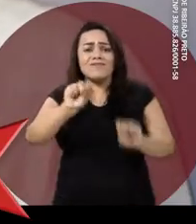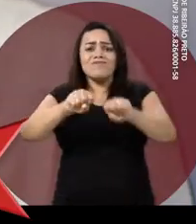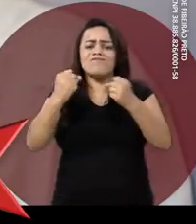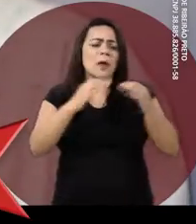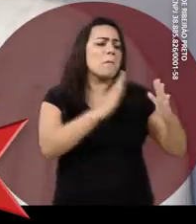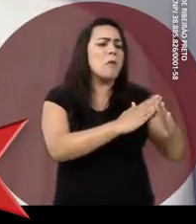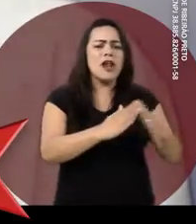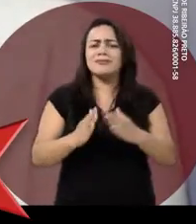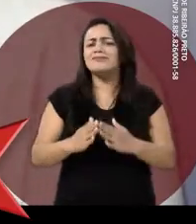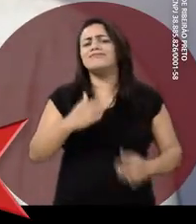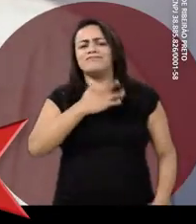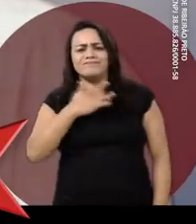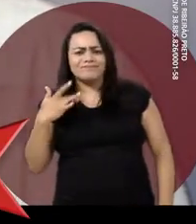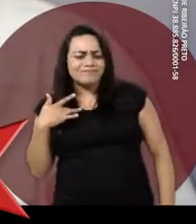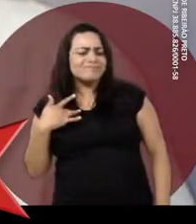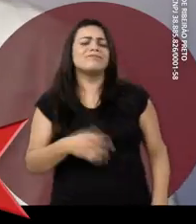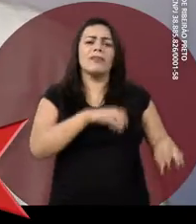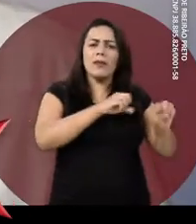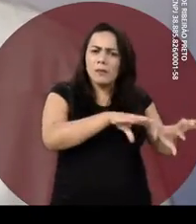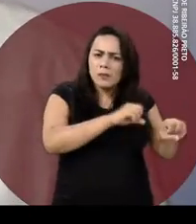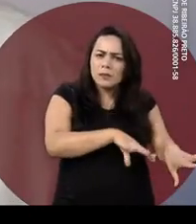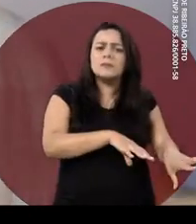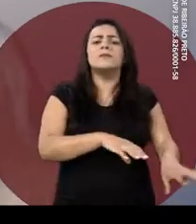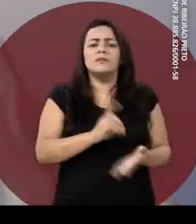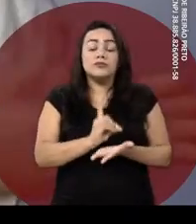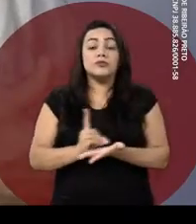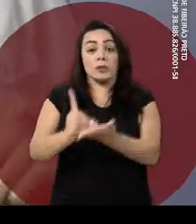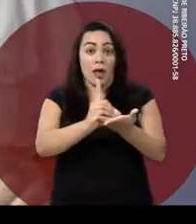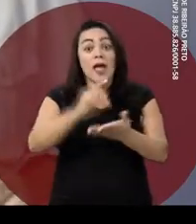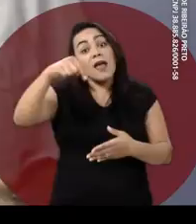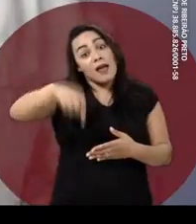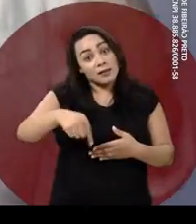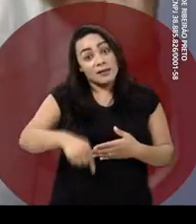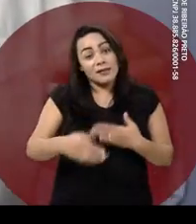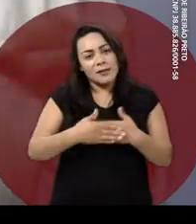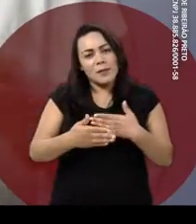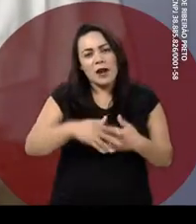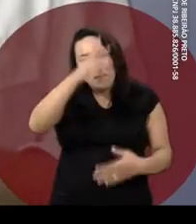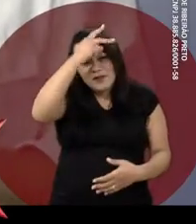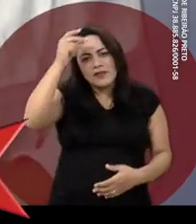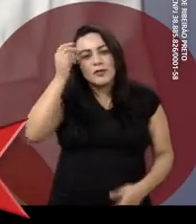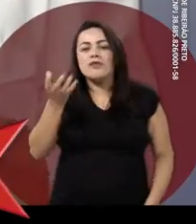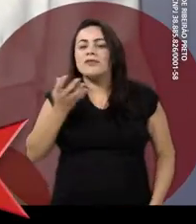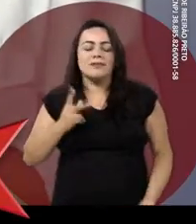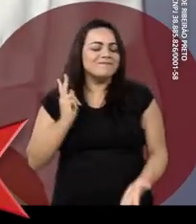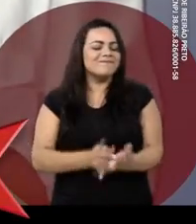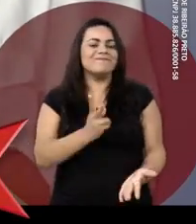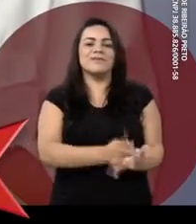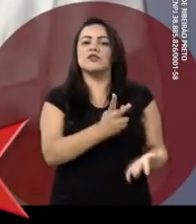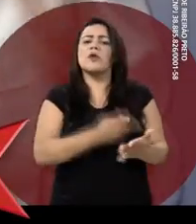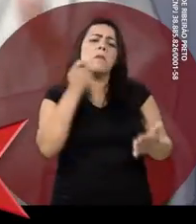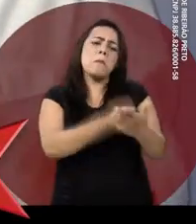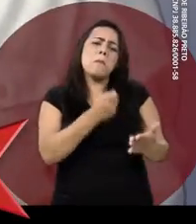direitos como moradia, saúde, educação e dignidade. Na Prefeitura de Ribeirão, vou continuar fazendo a